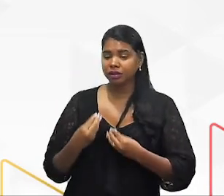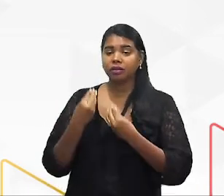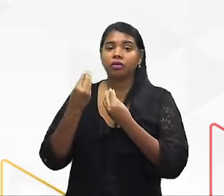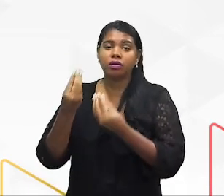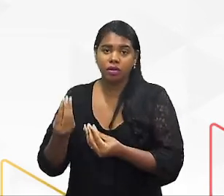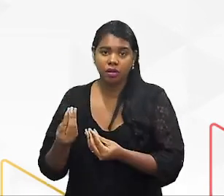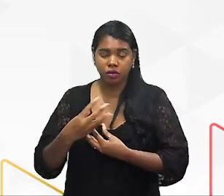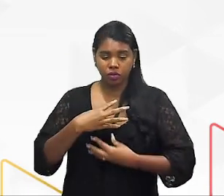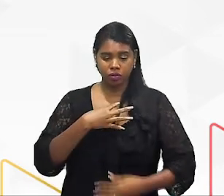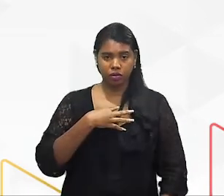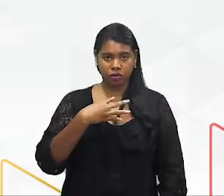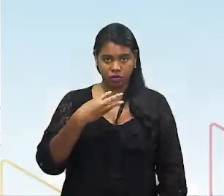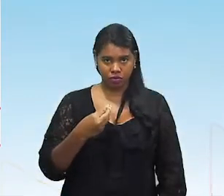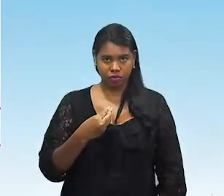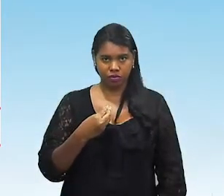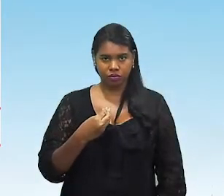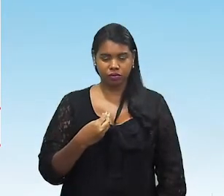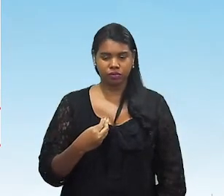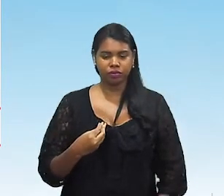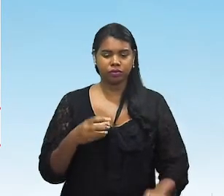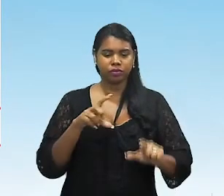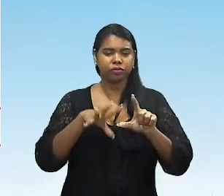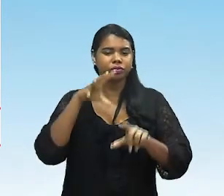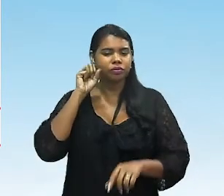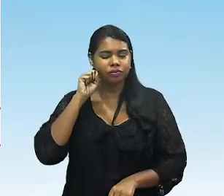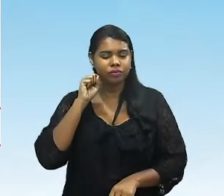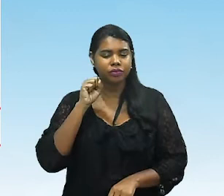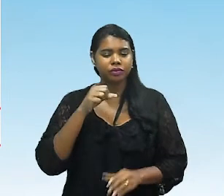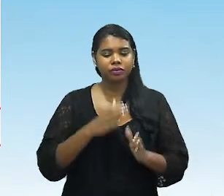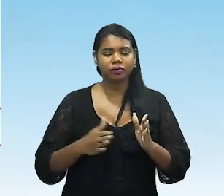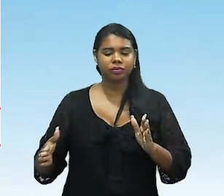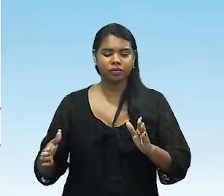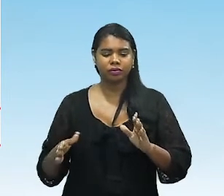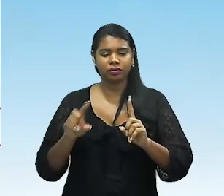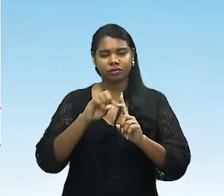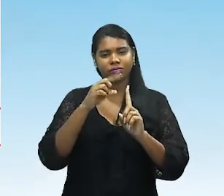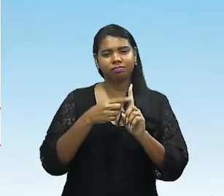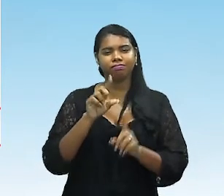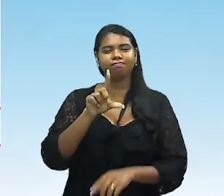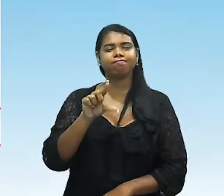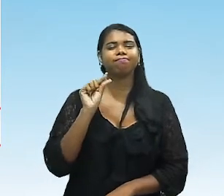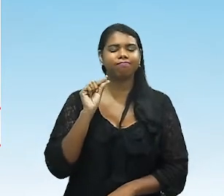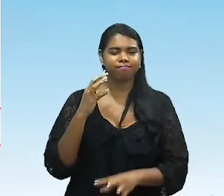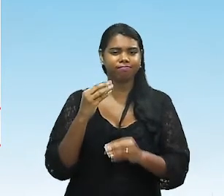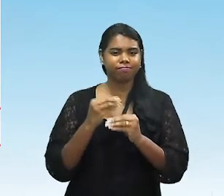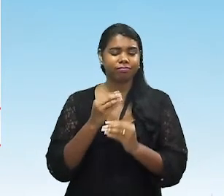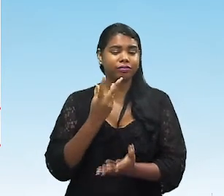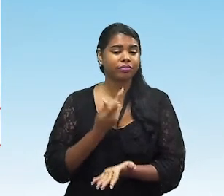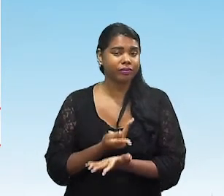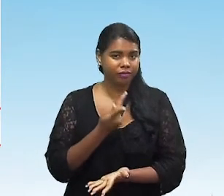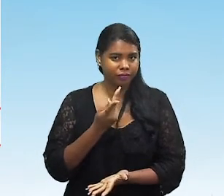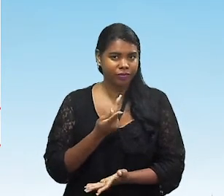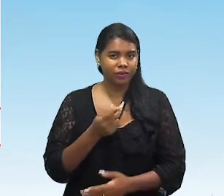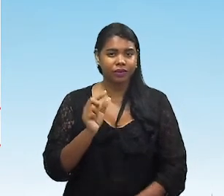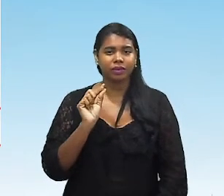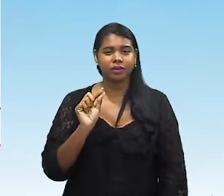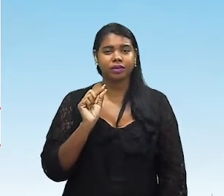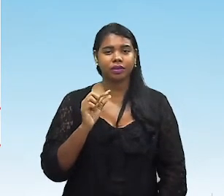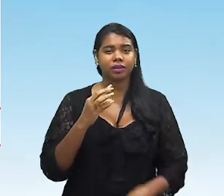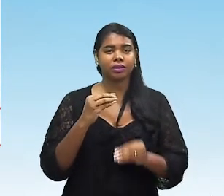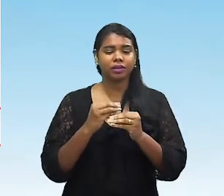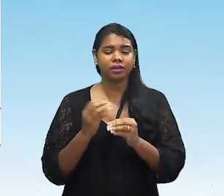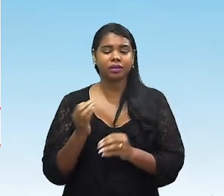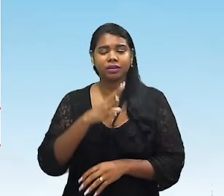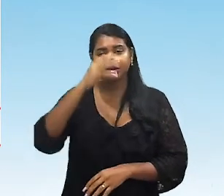para adoção. Só que nesse processo de gravidez, nesse processo de escolha, certo? Ela